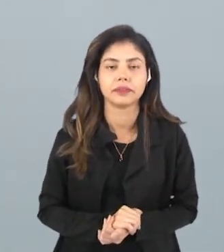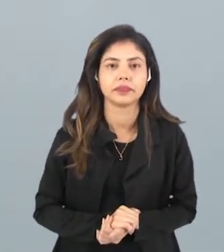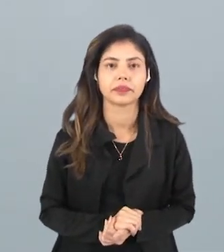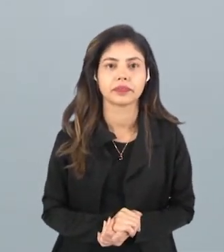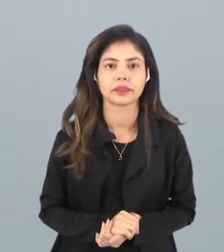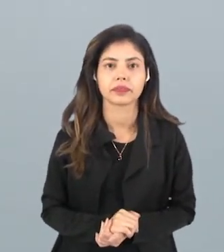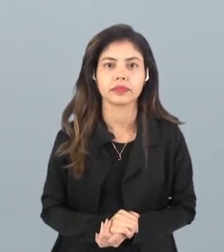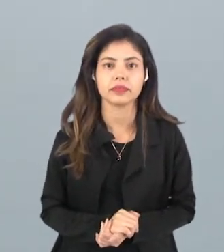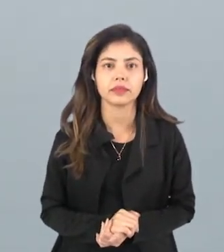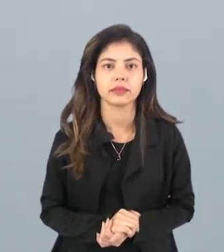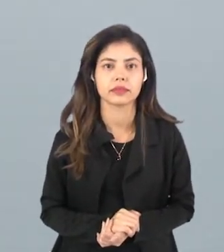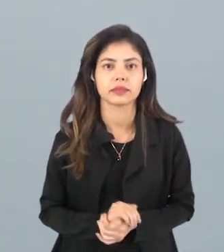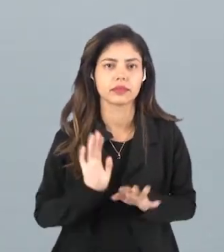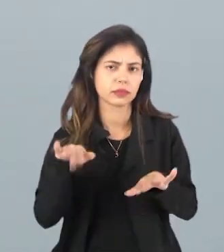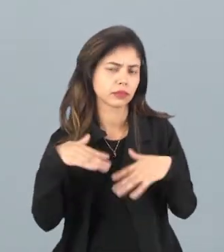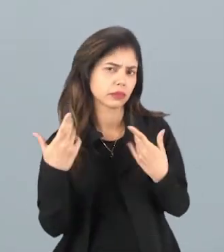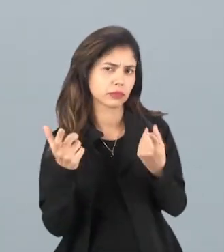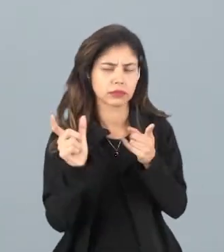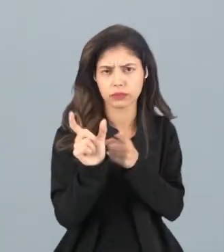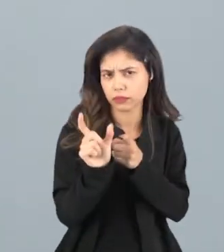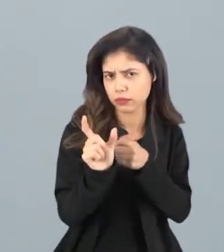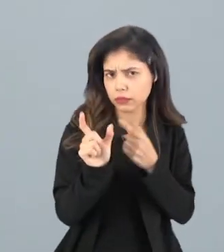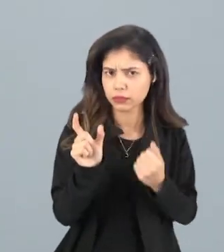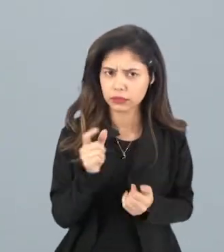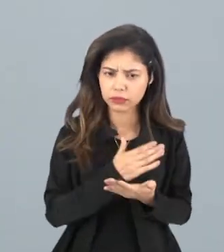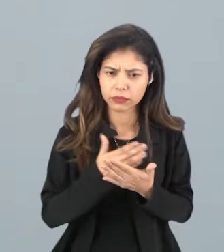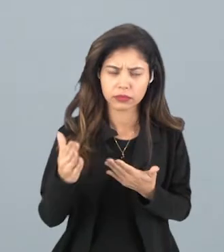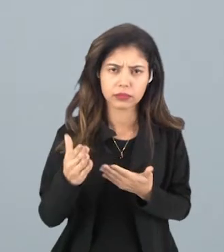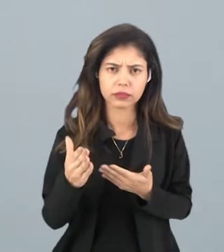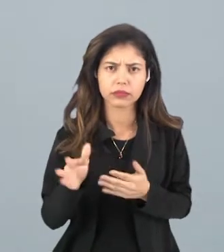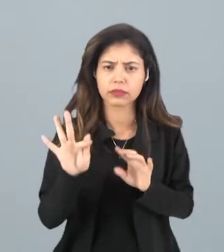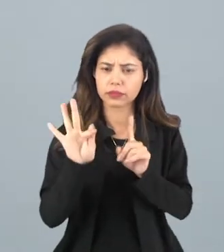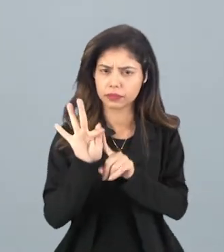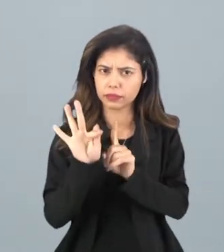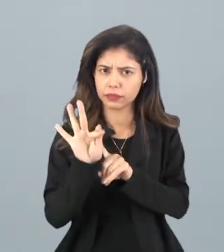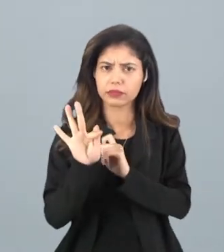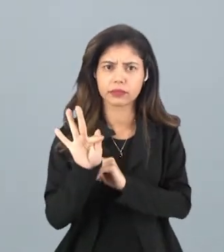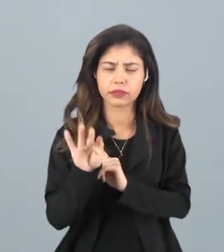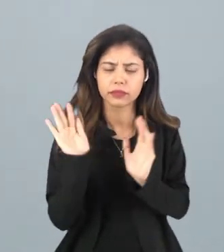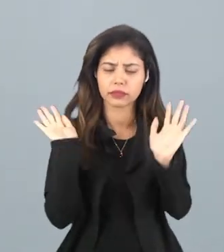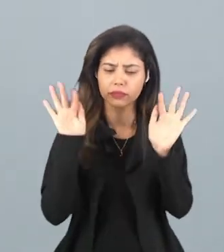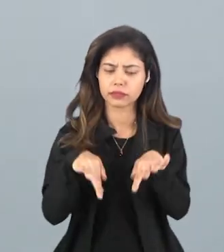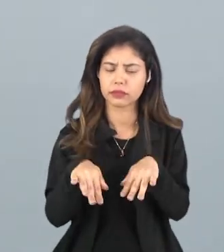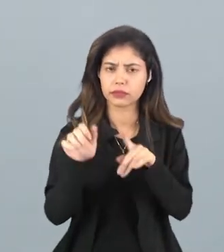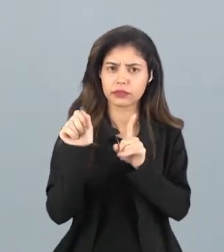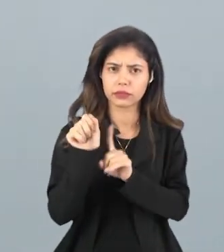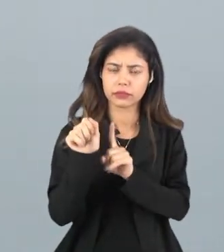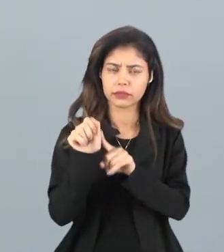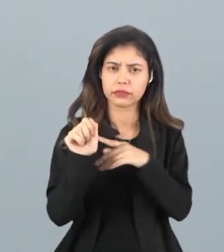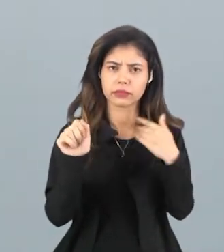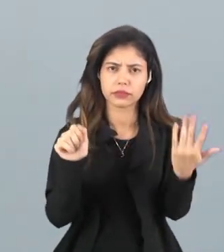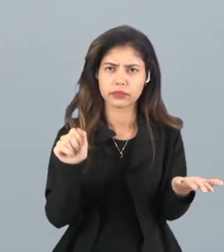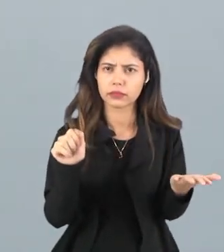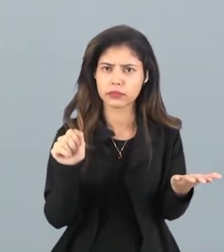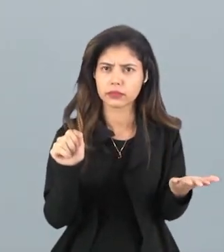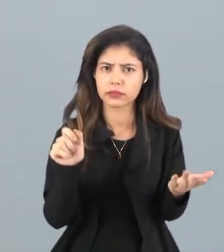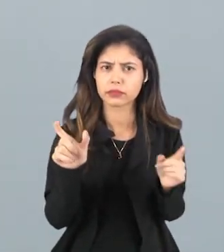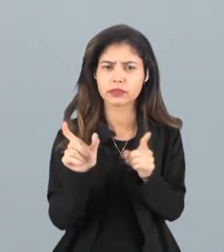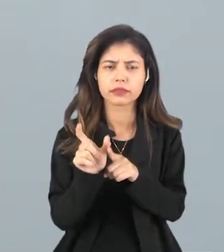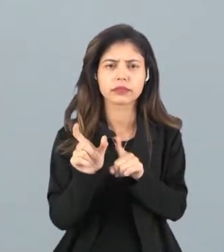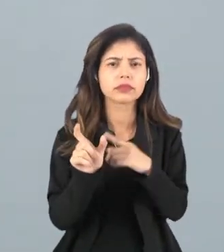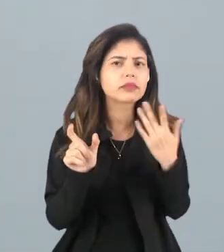escrito Qual palavra começa com a letra f e termina com a letra A qual será essa